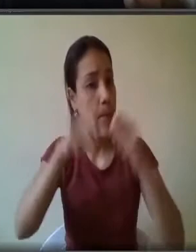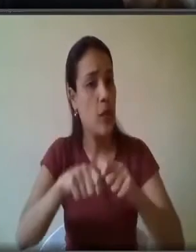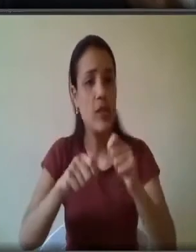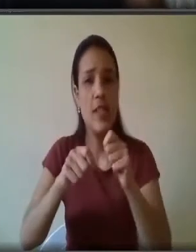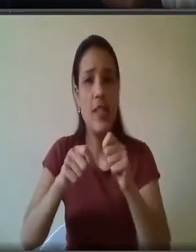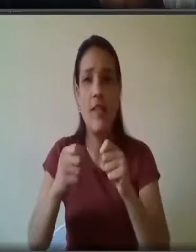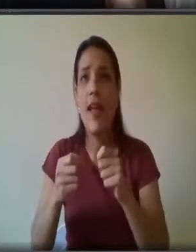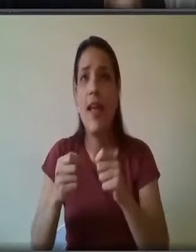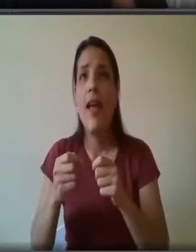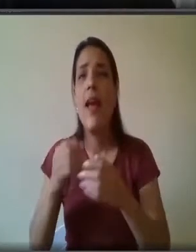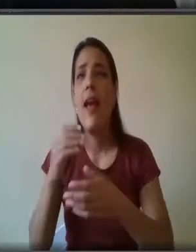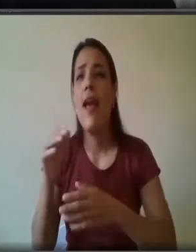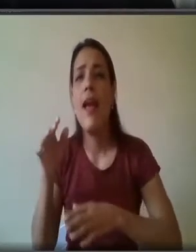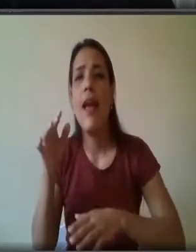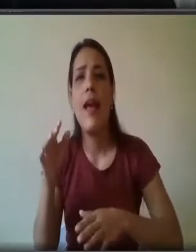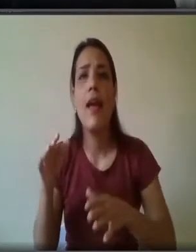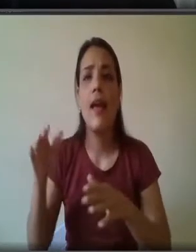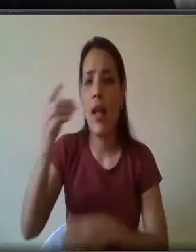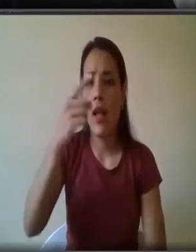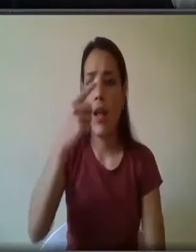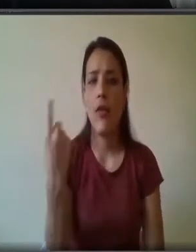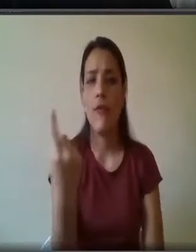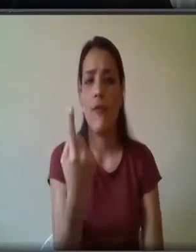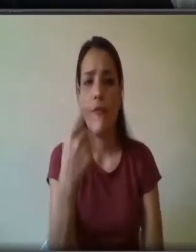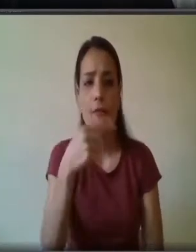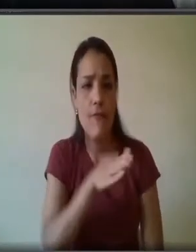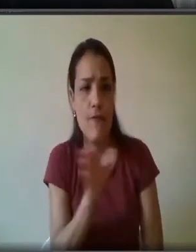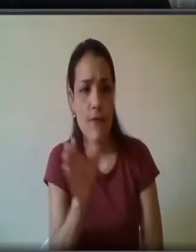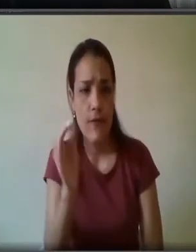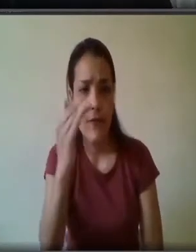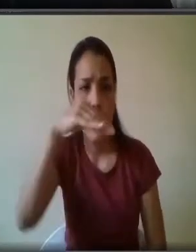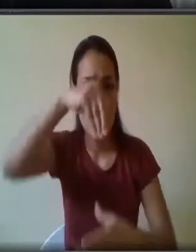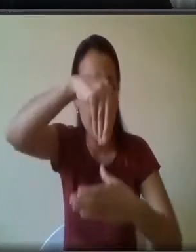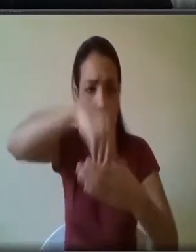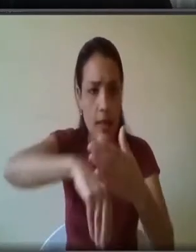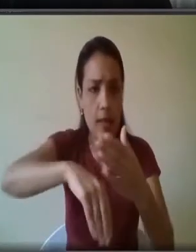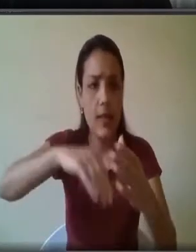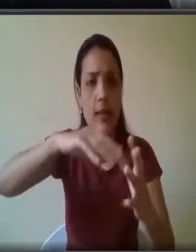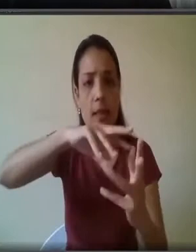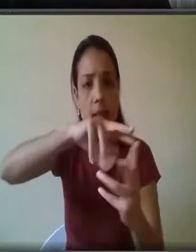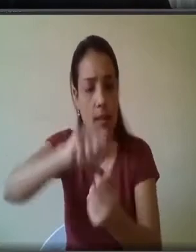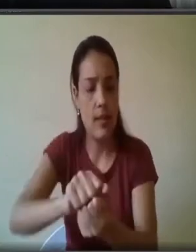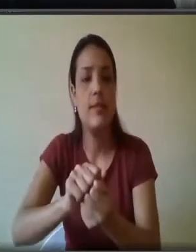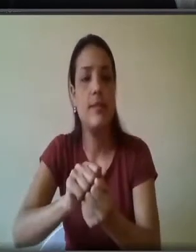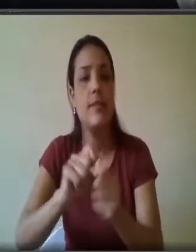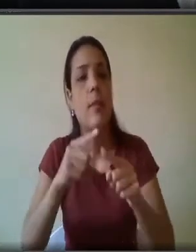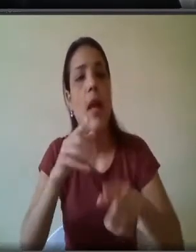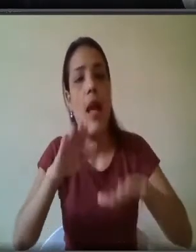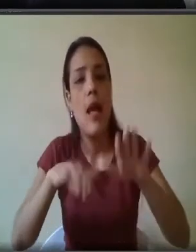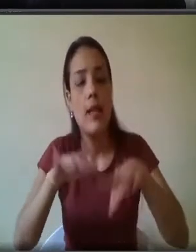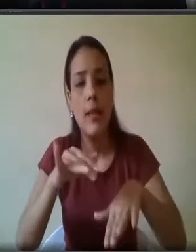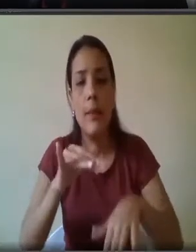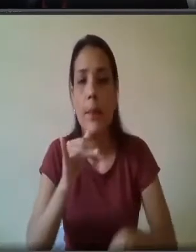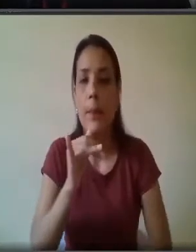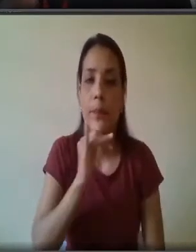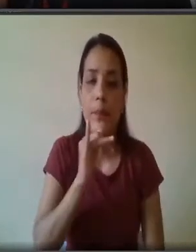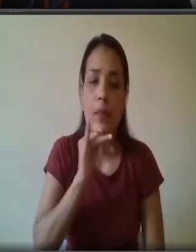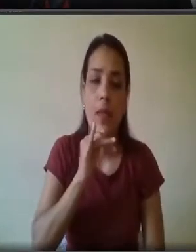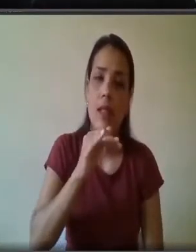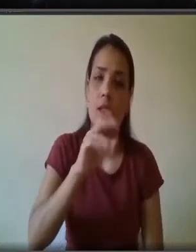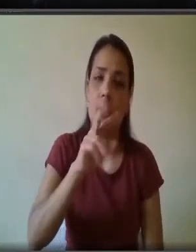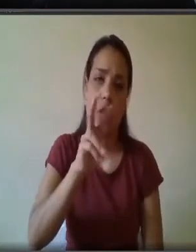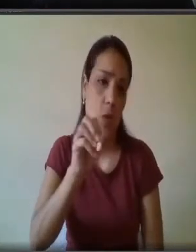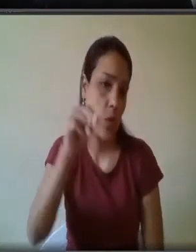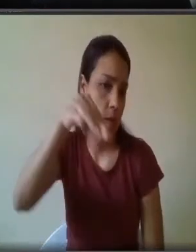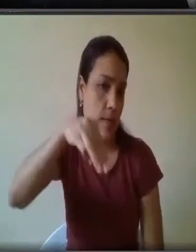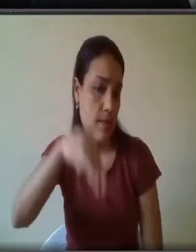geotérmico, que à medida que você vai interiorizando, em média de 50 metros, você aumenta 1 grau Celsius. Então, quando